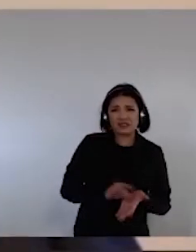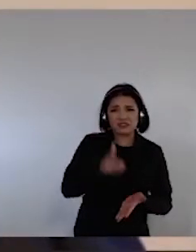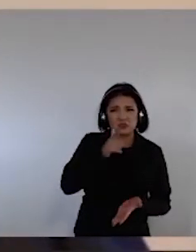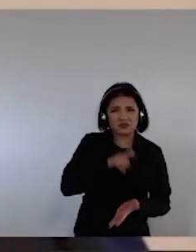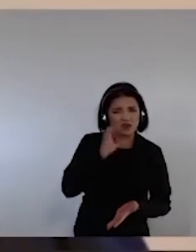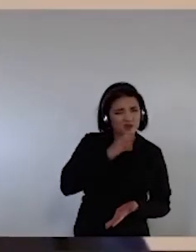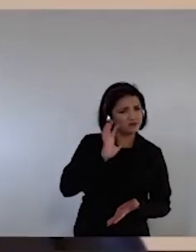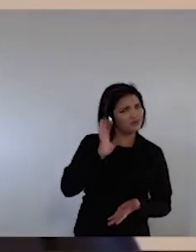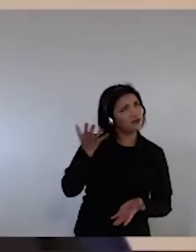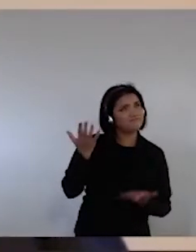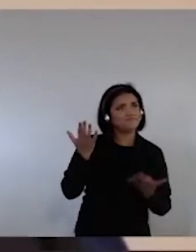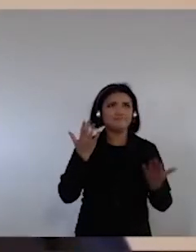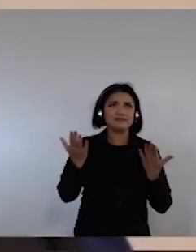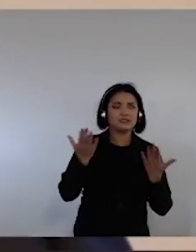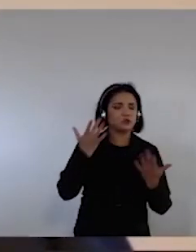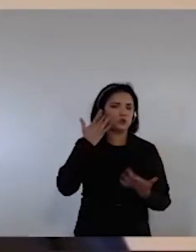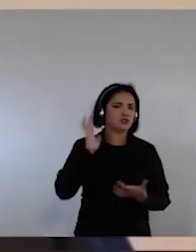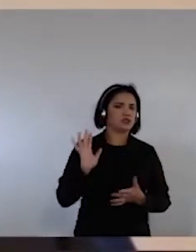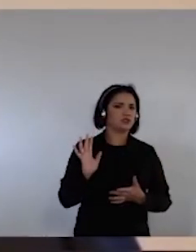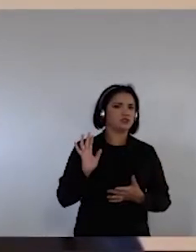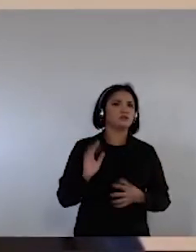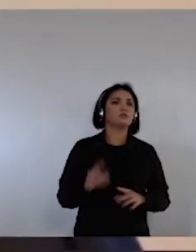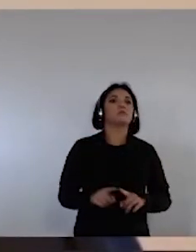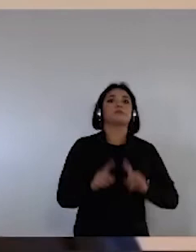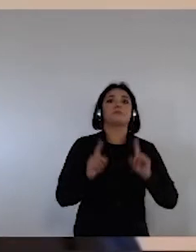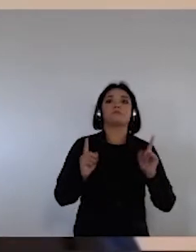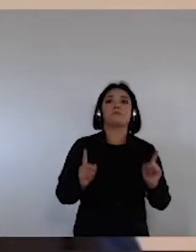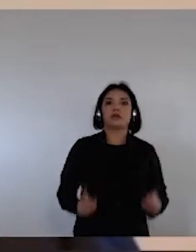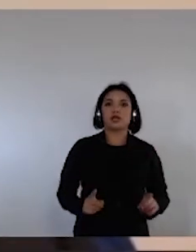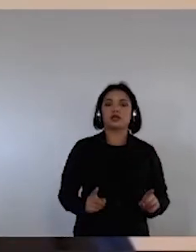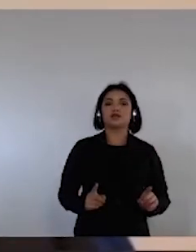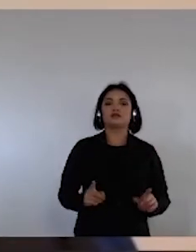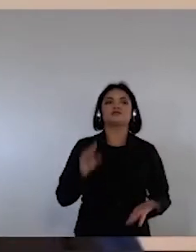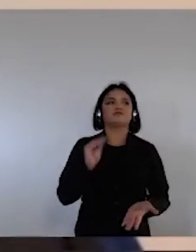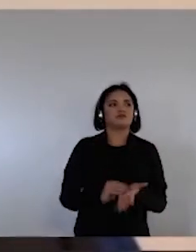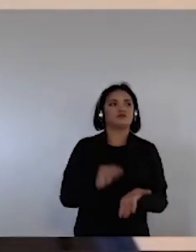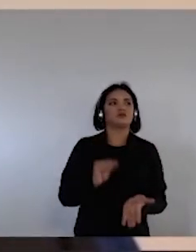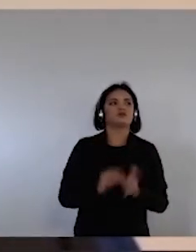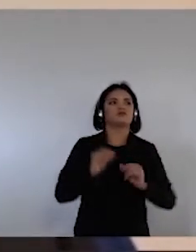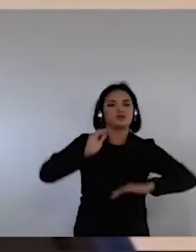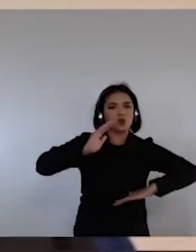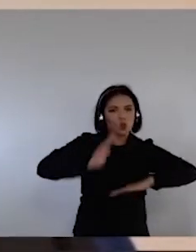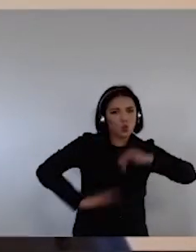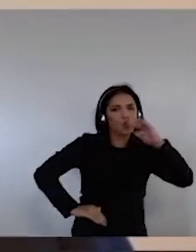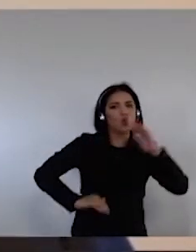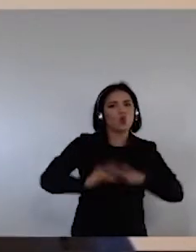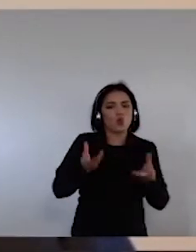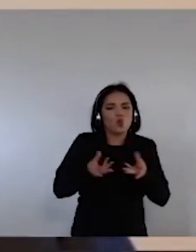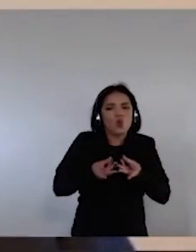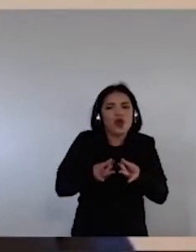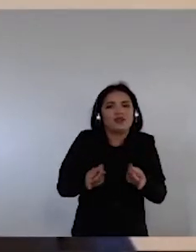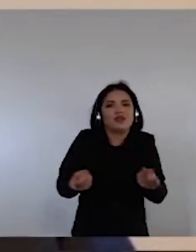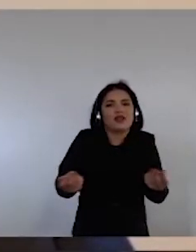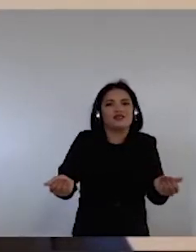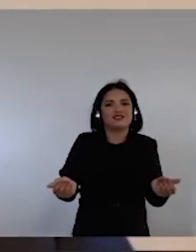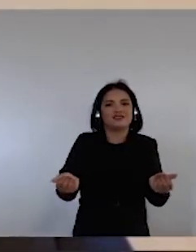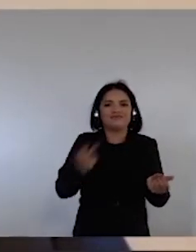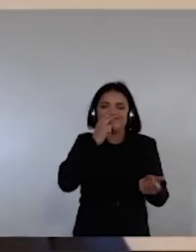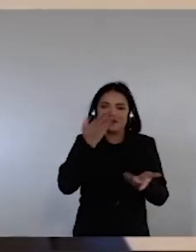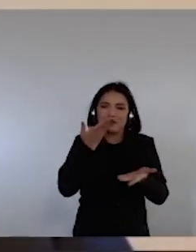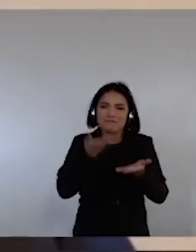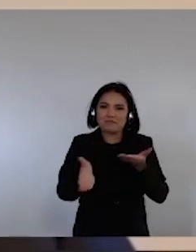o regimento interno do STJ, além daquelas hipóteses expressamente previstas,